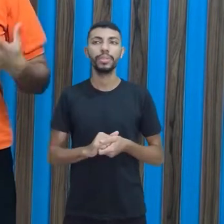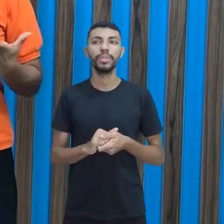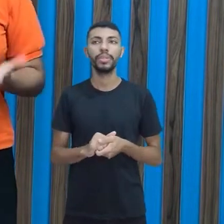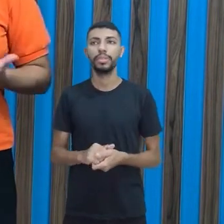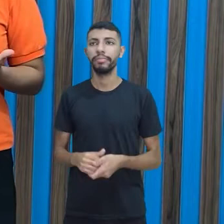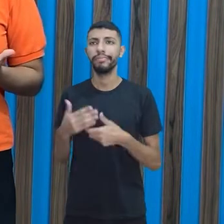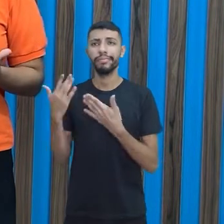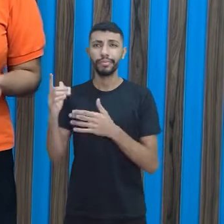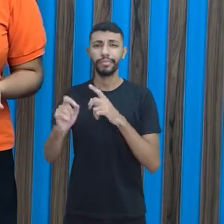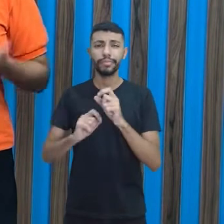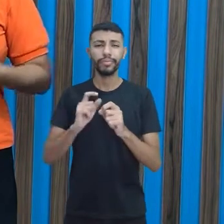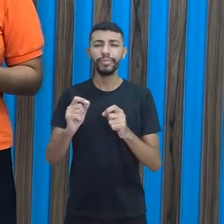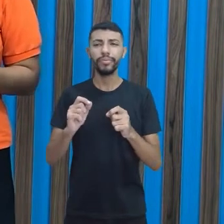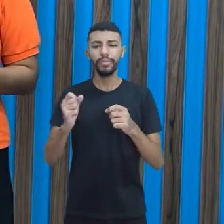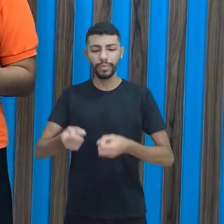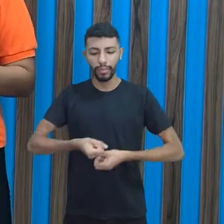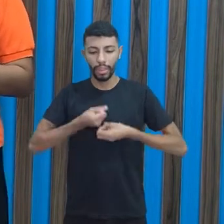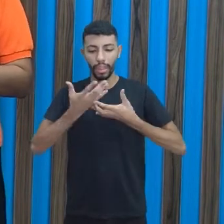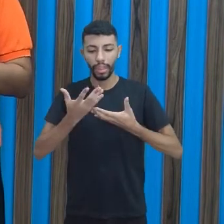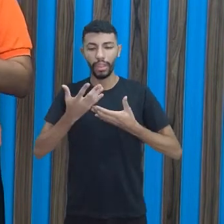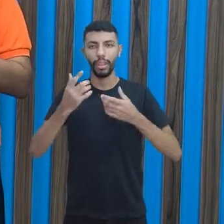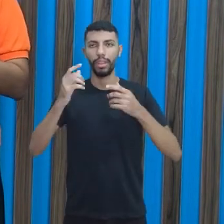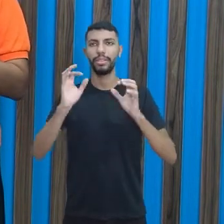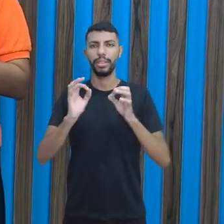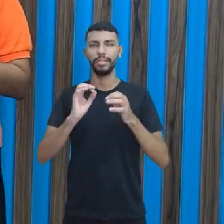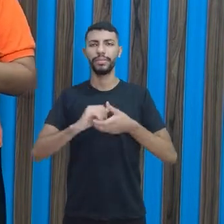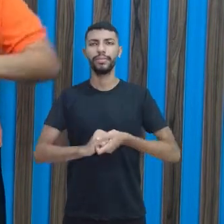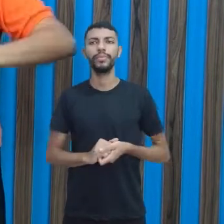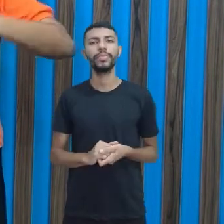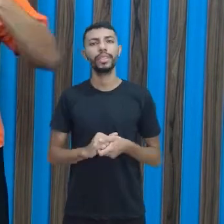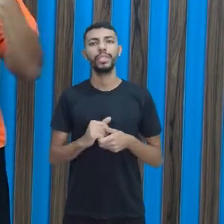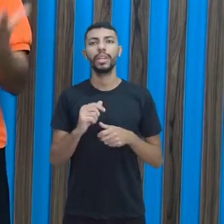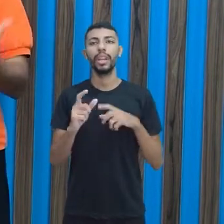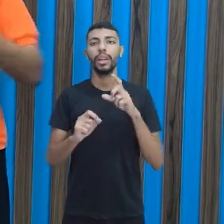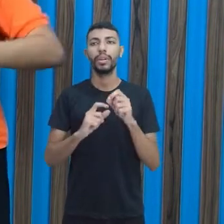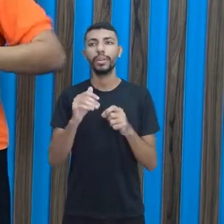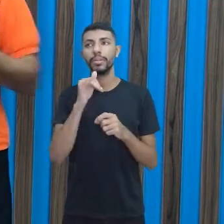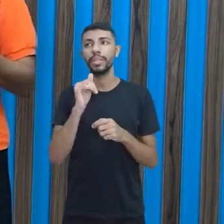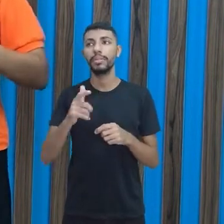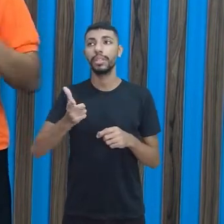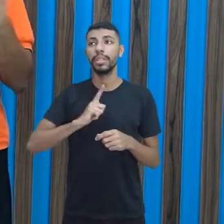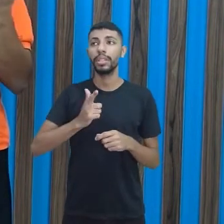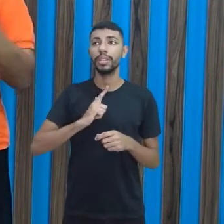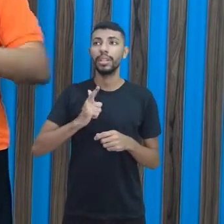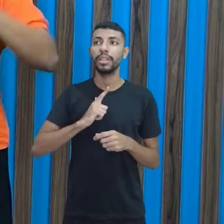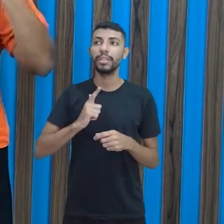essa expressão de si, é importante relembrar que assim, houveram